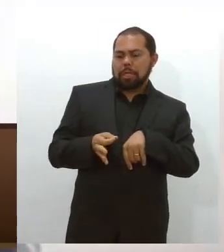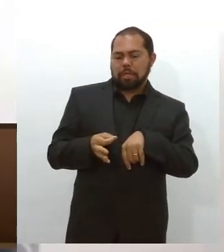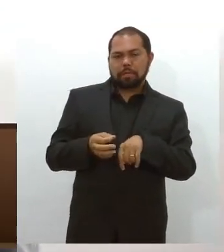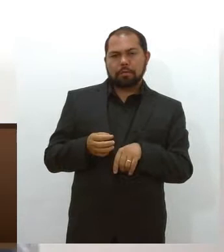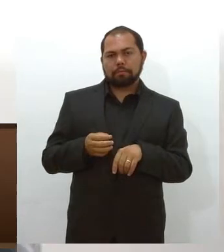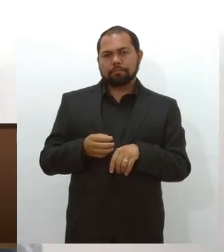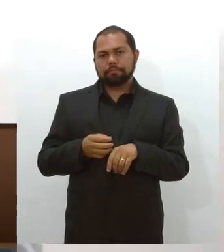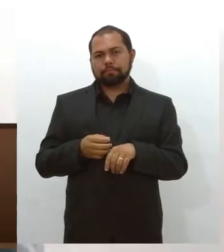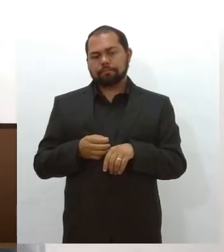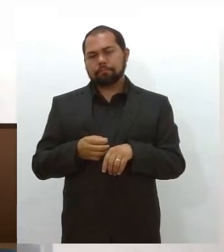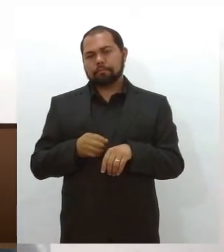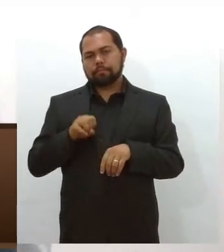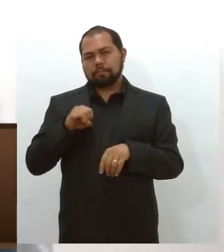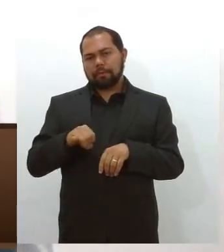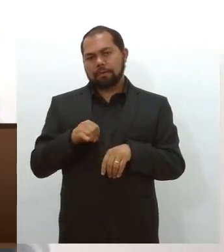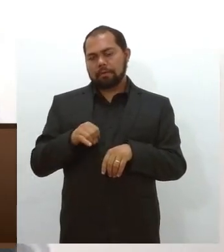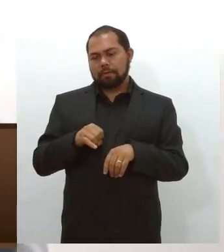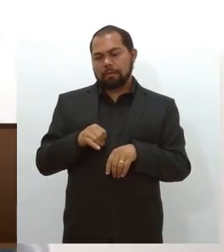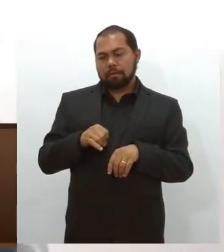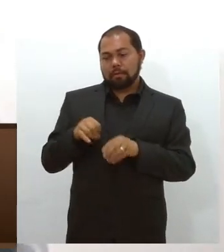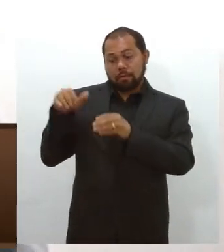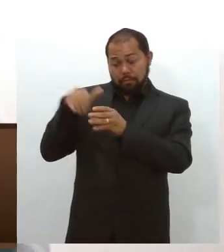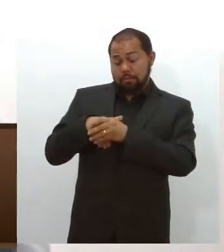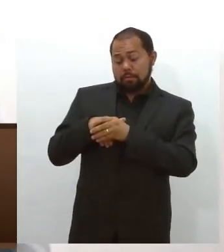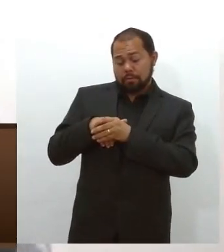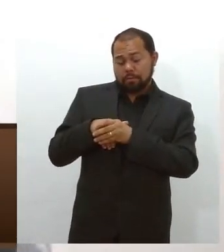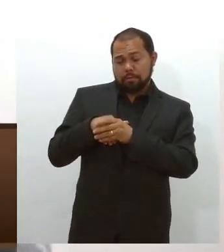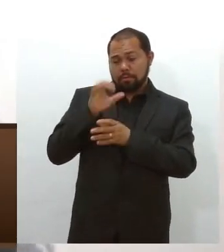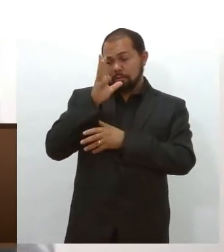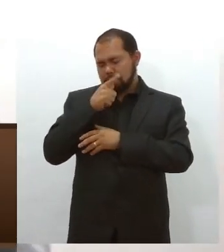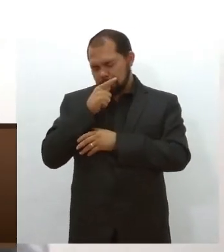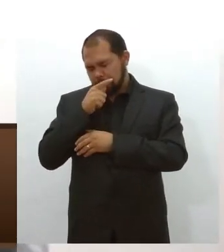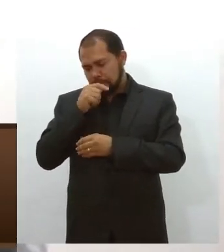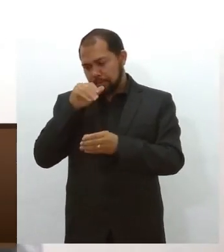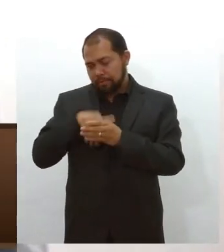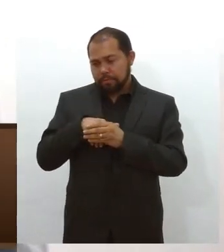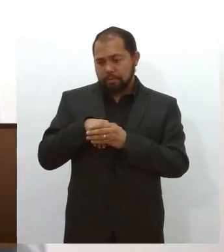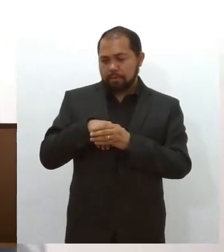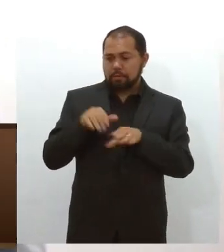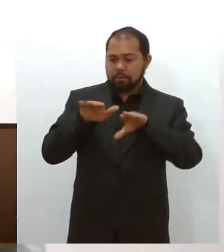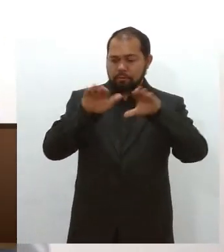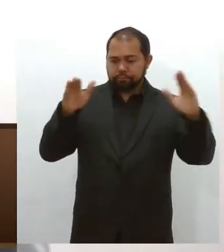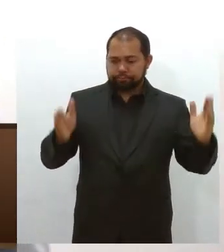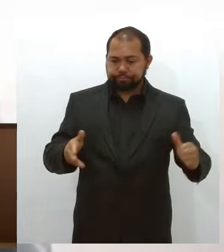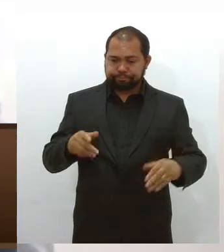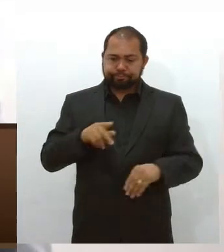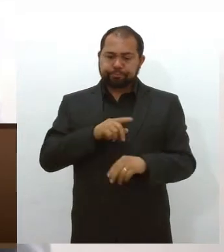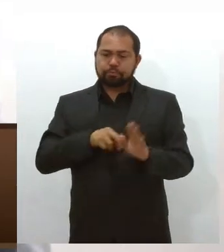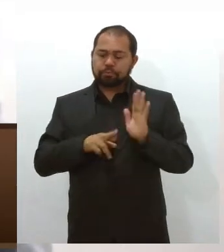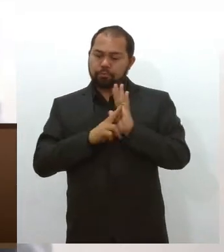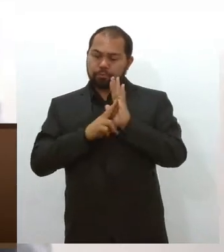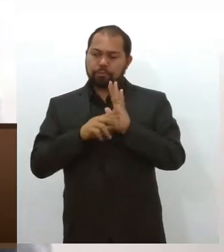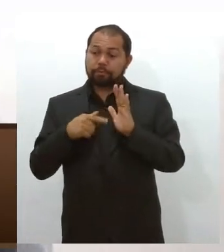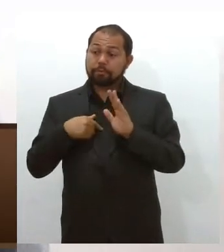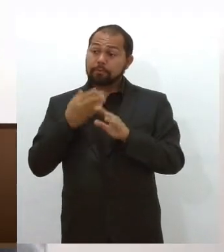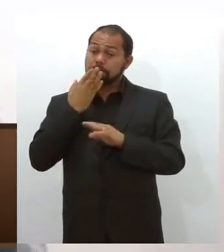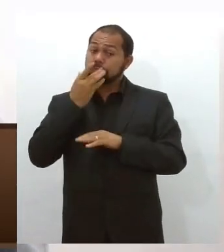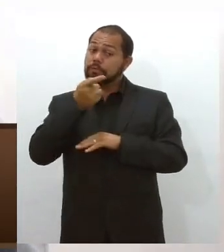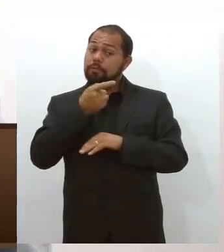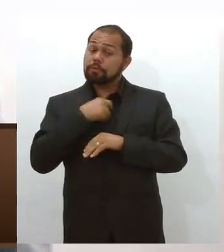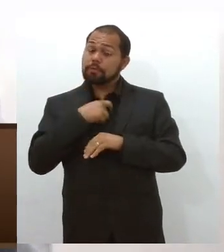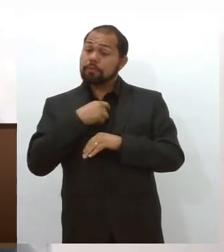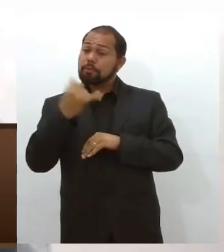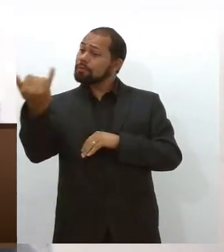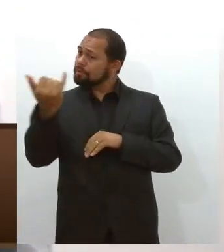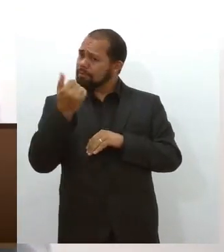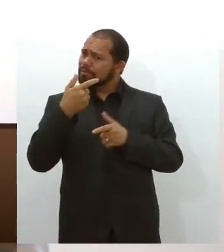eleitor demora para votar, o mesário vai solicitar ele que informe se está havendo algum problema e